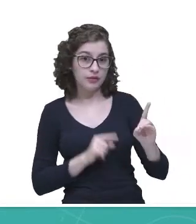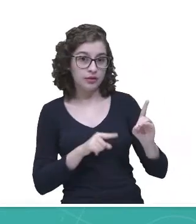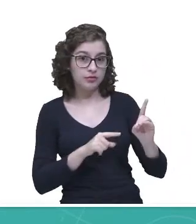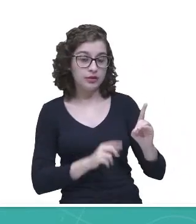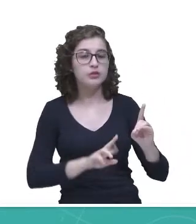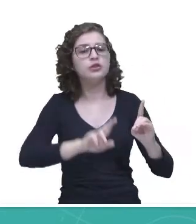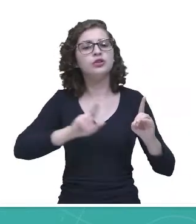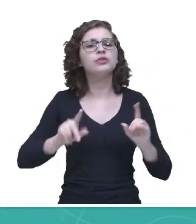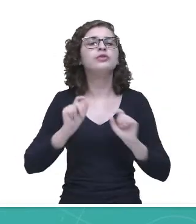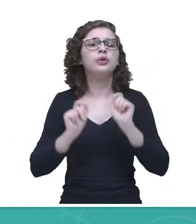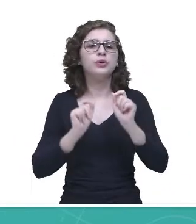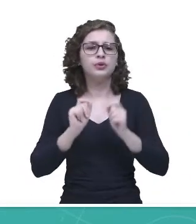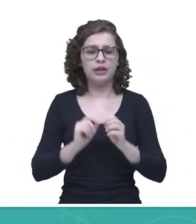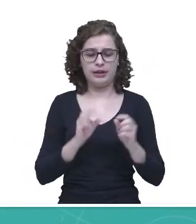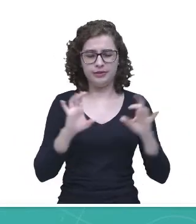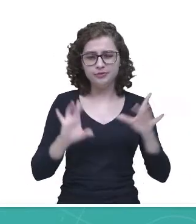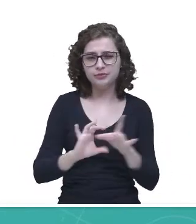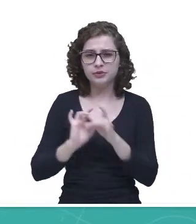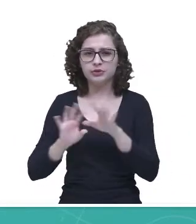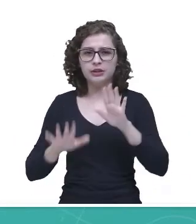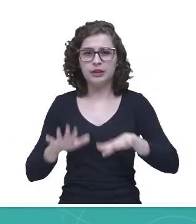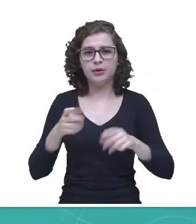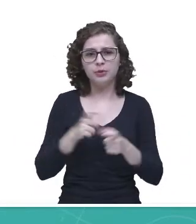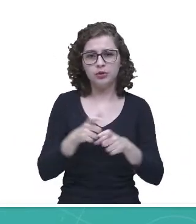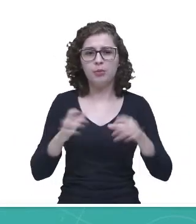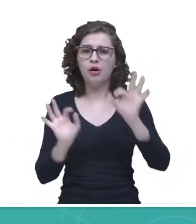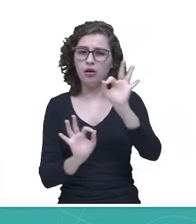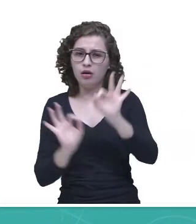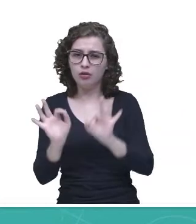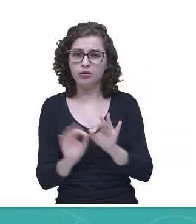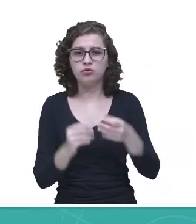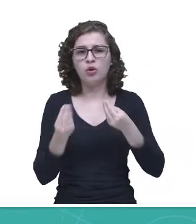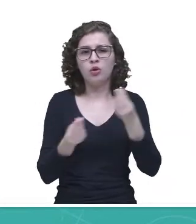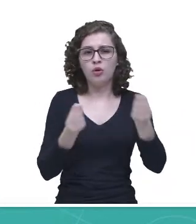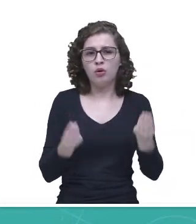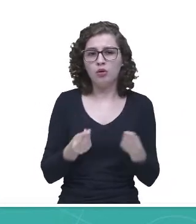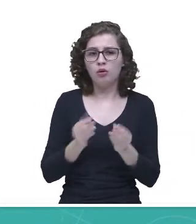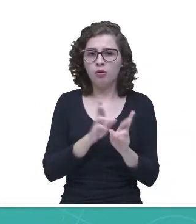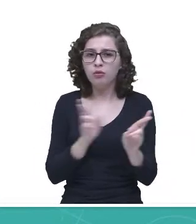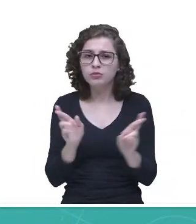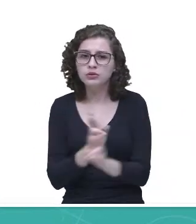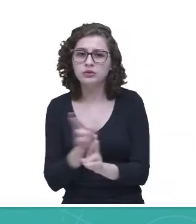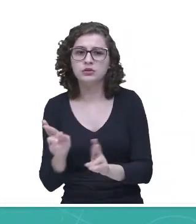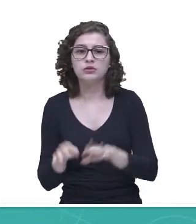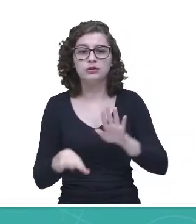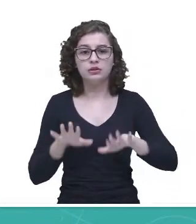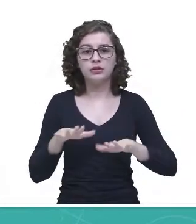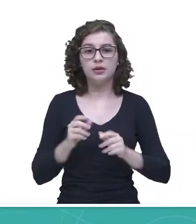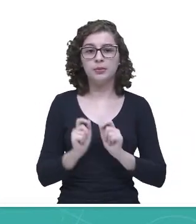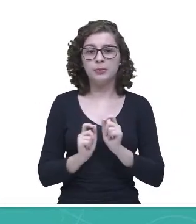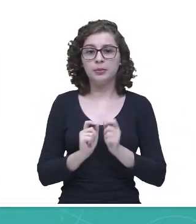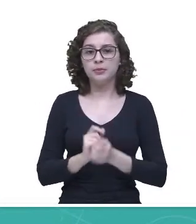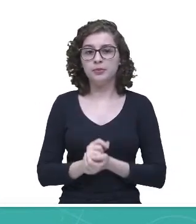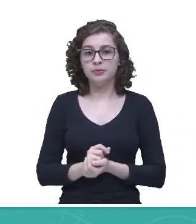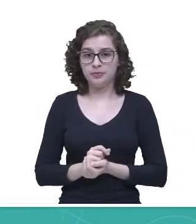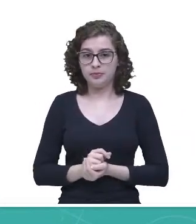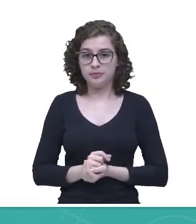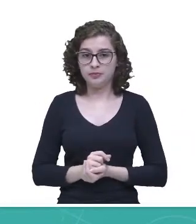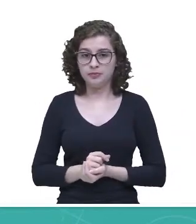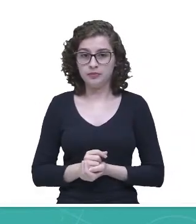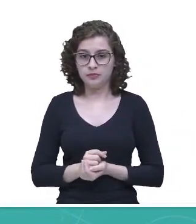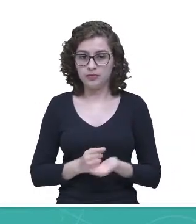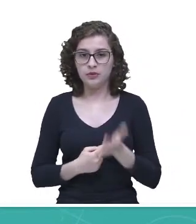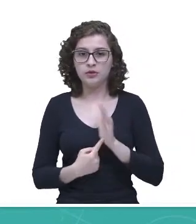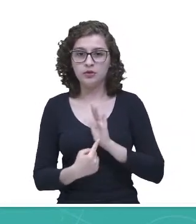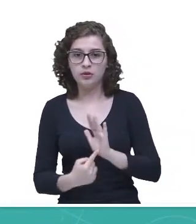diferenciadas em termos de tamanho, organização e complexidade e apresentam aí